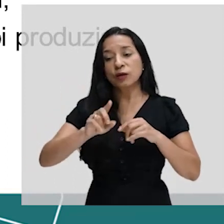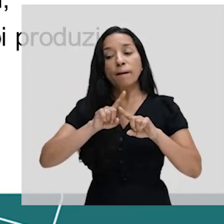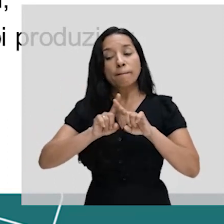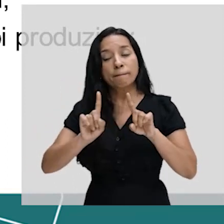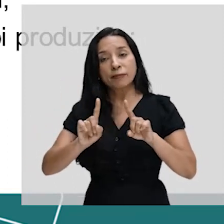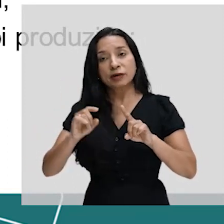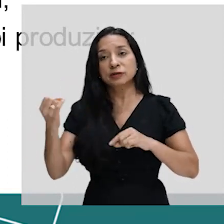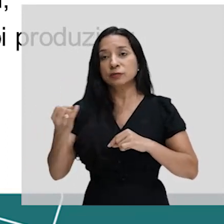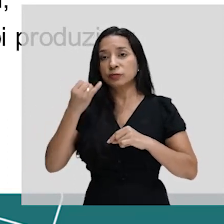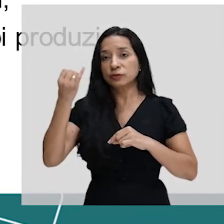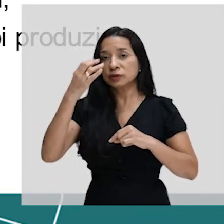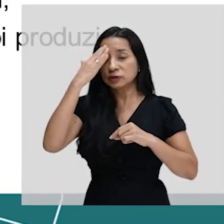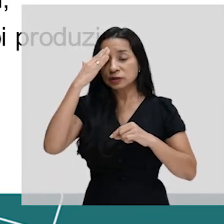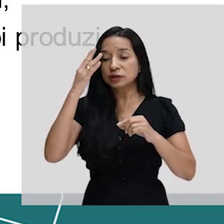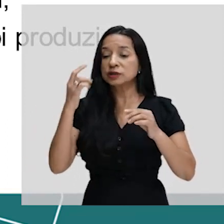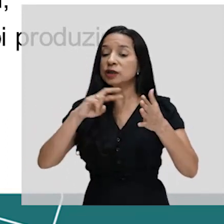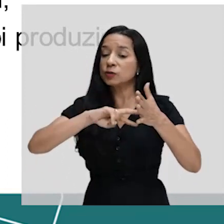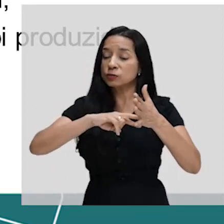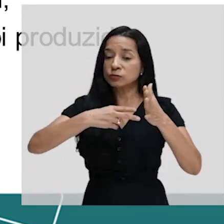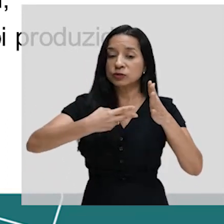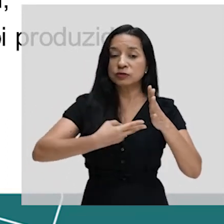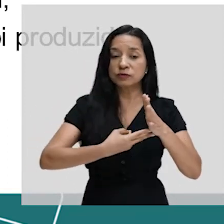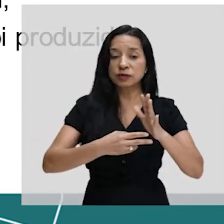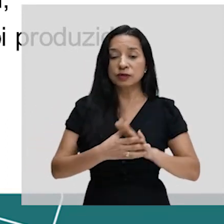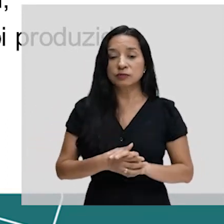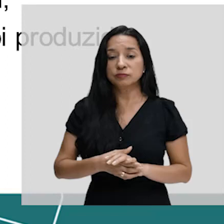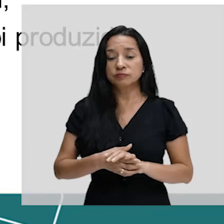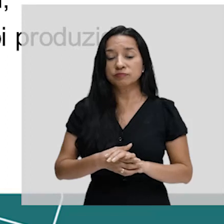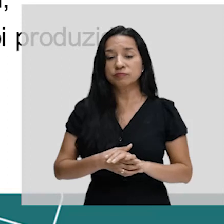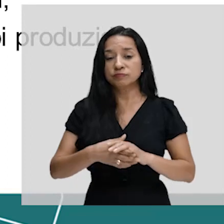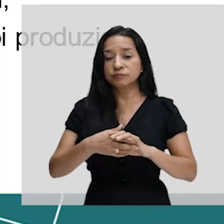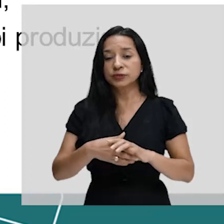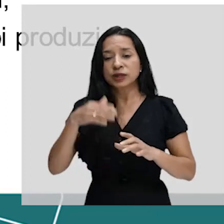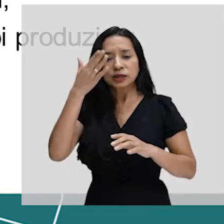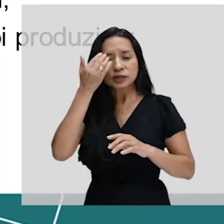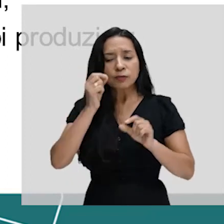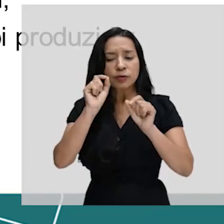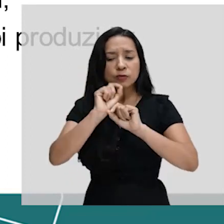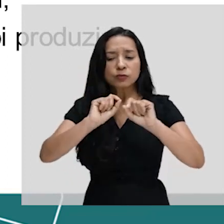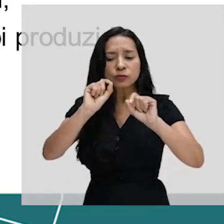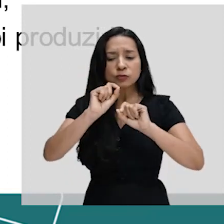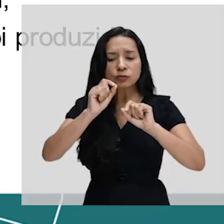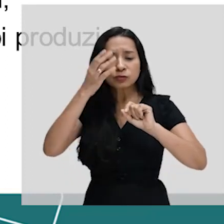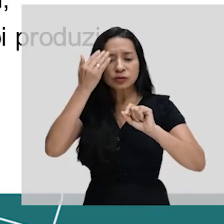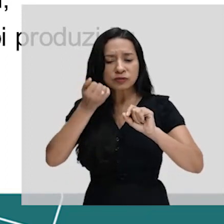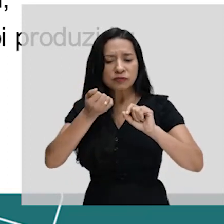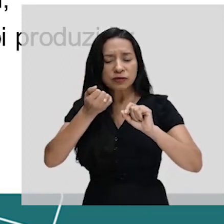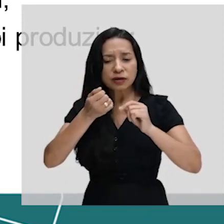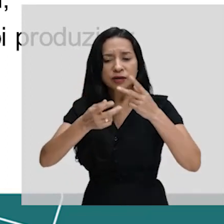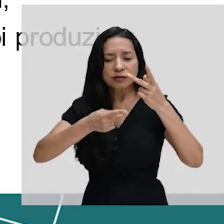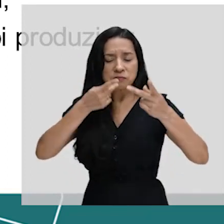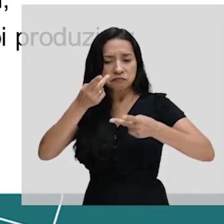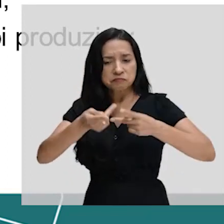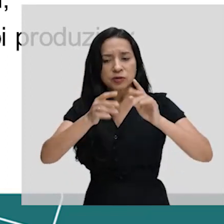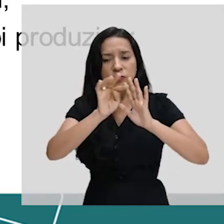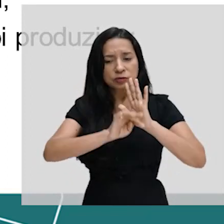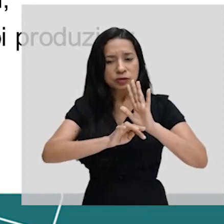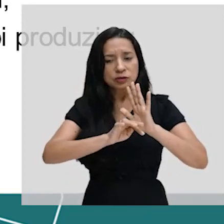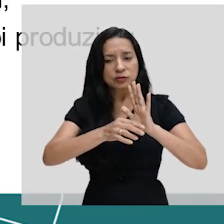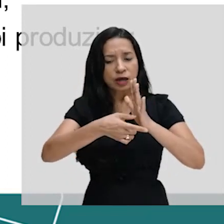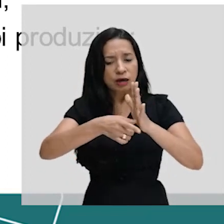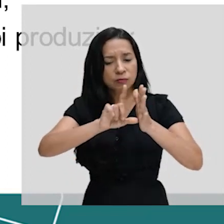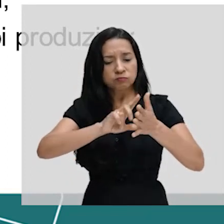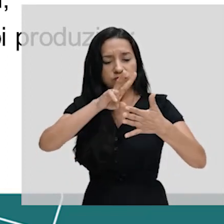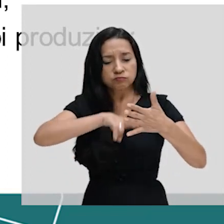global do texto, tá bom? Antecipação do conteúdo, eu sabendo do que fala o texto, eu já antecipo a minha leitura. Todo texto